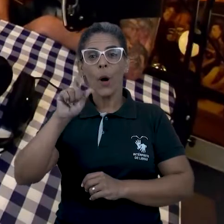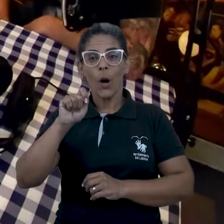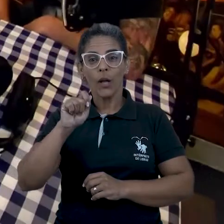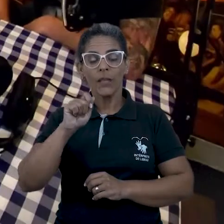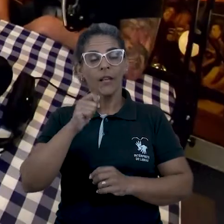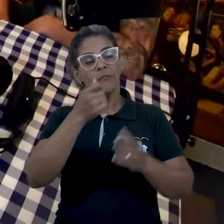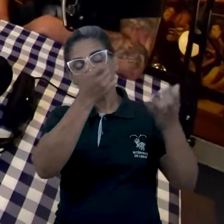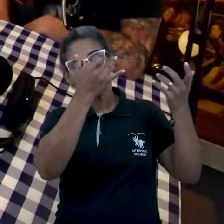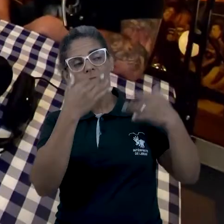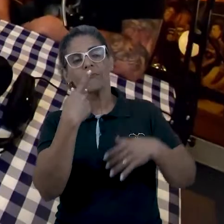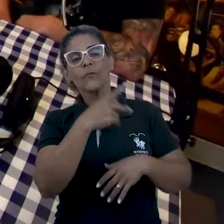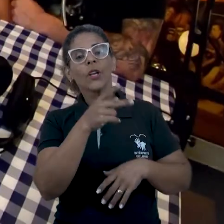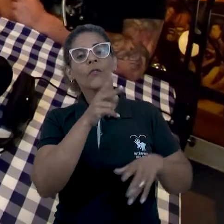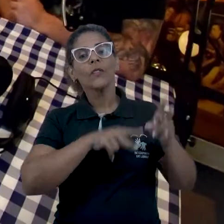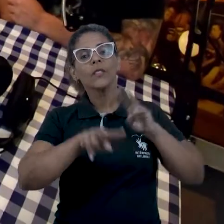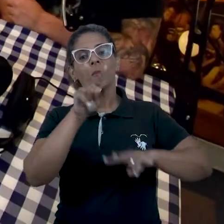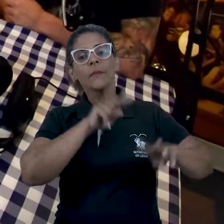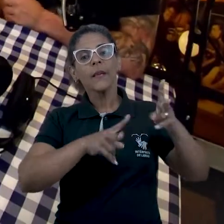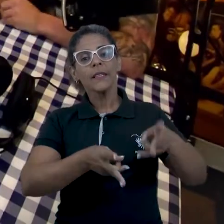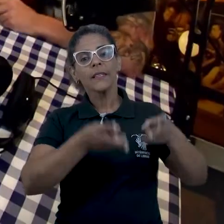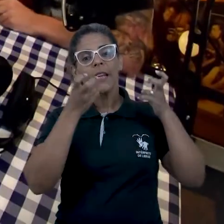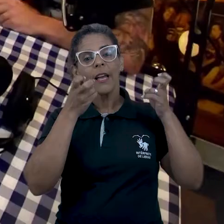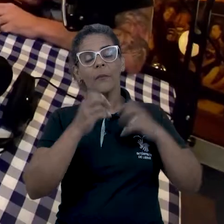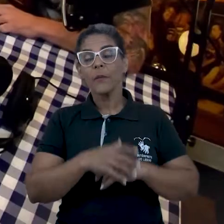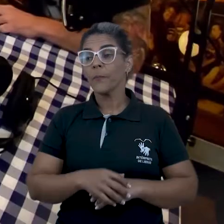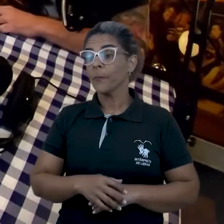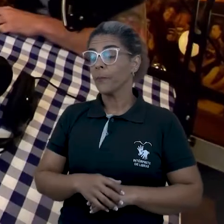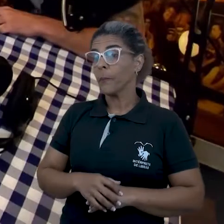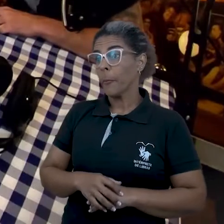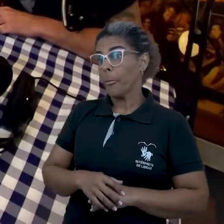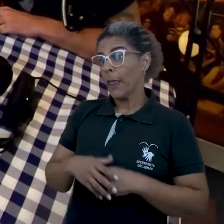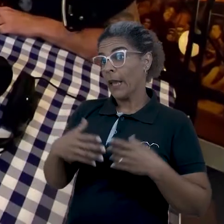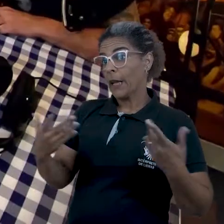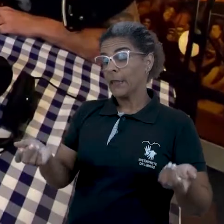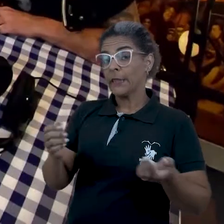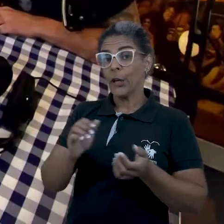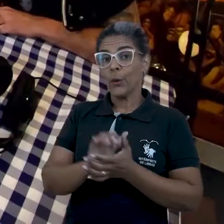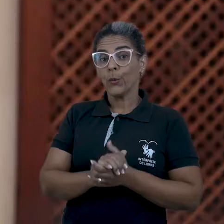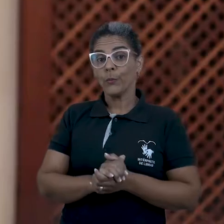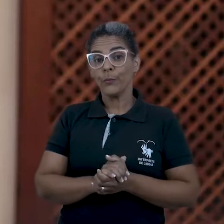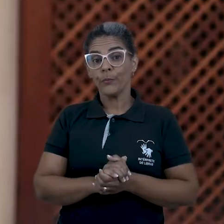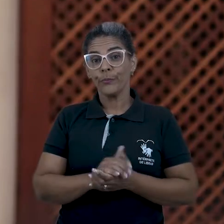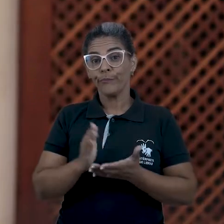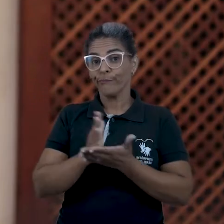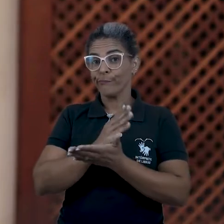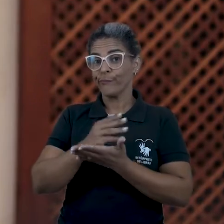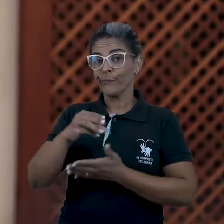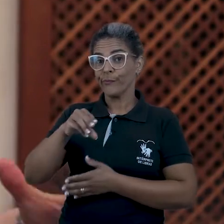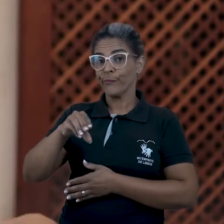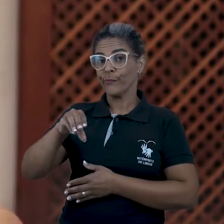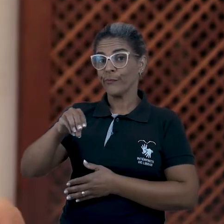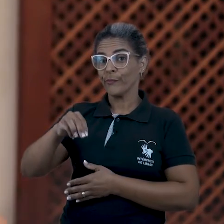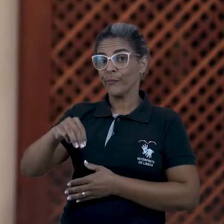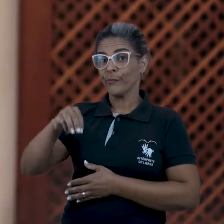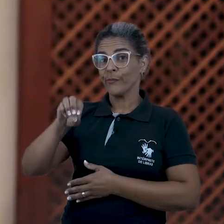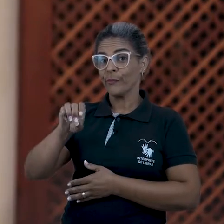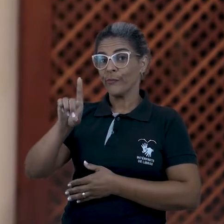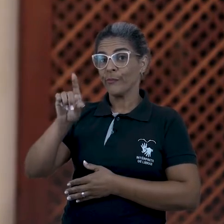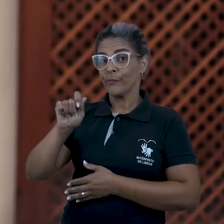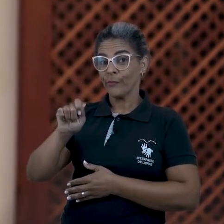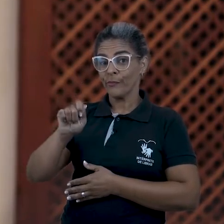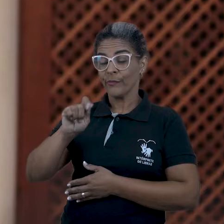você comentasse um pouco sobre isso a sua visão sobre isso um pouco assim eu acho que um pouco é moda e a gente nós